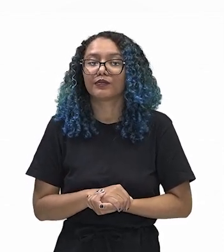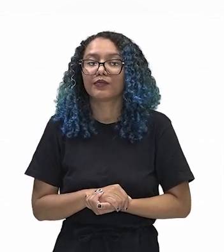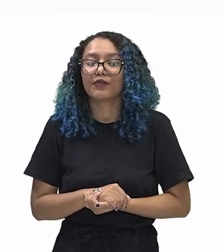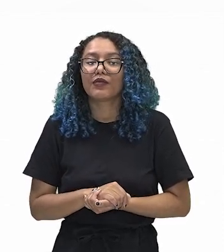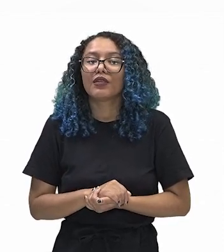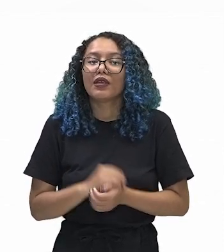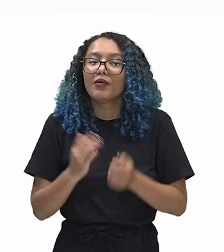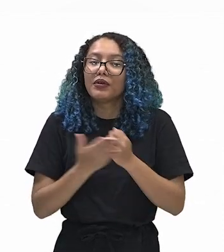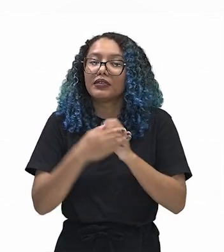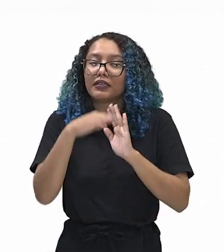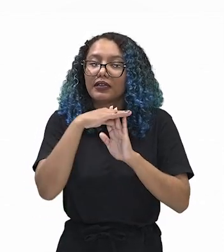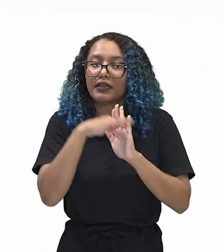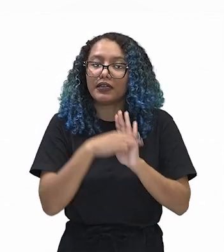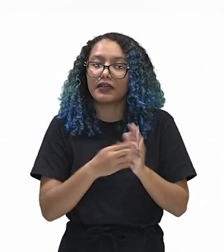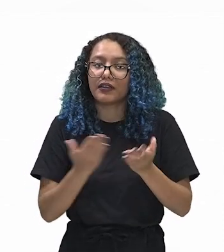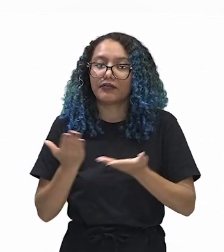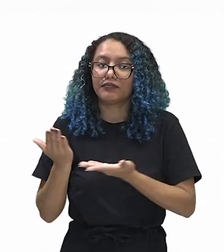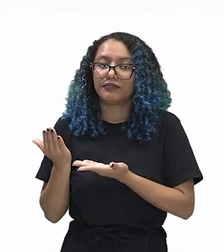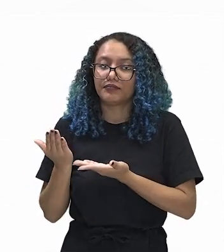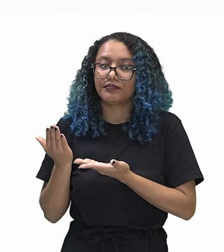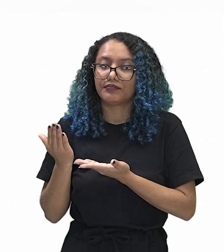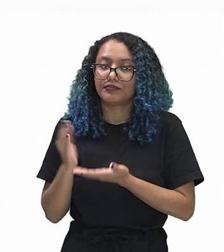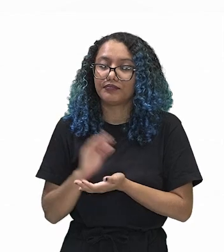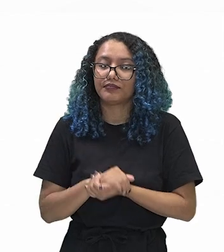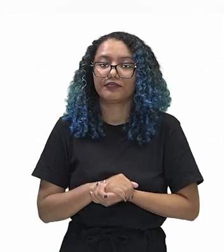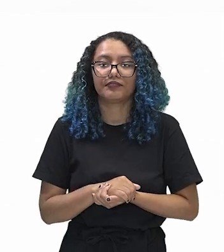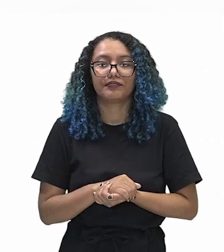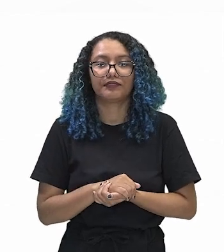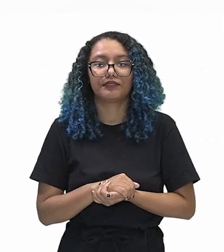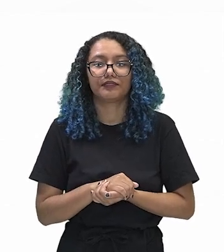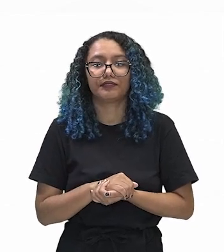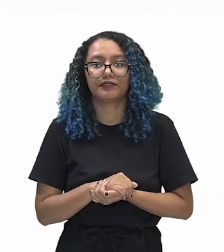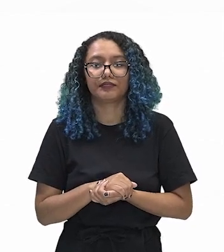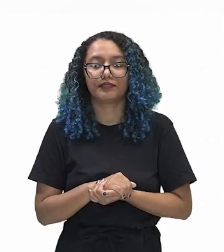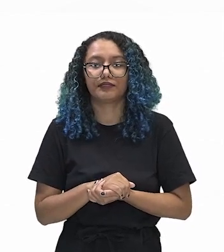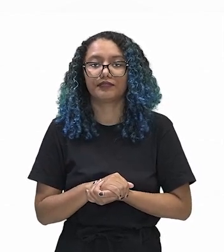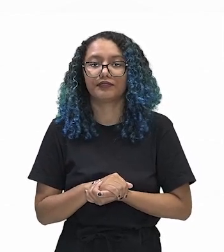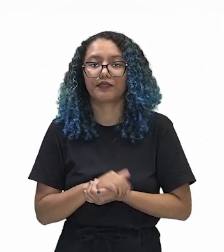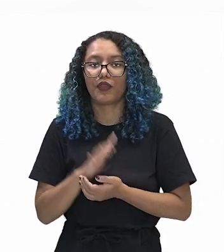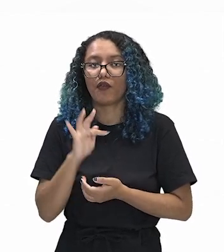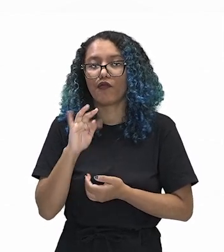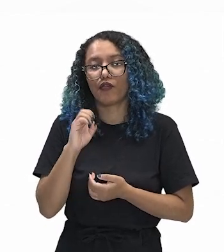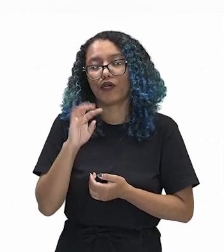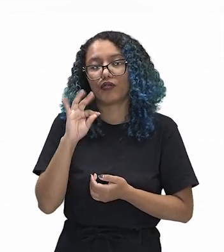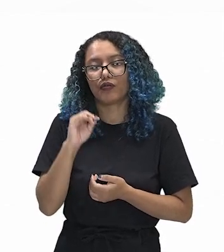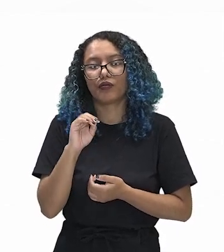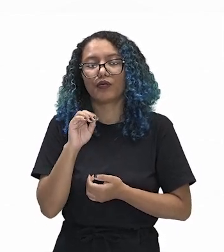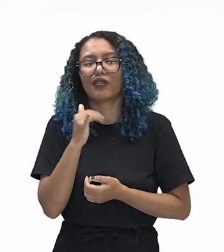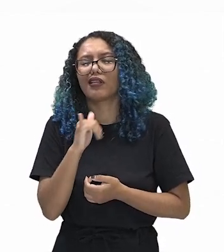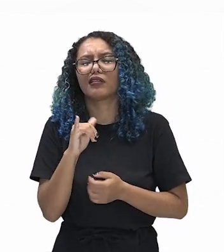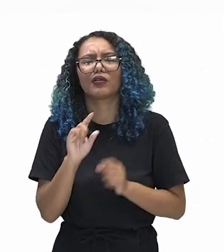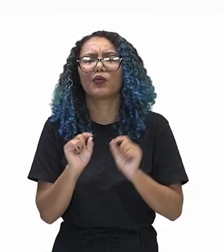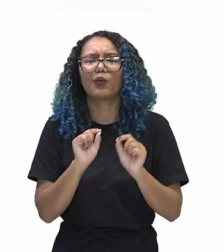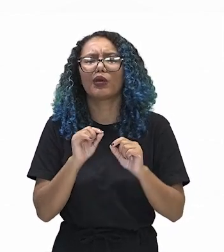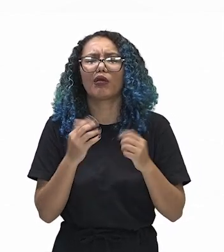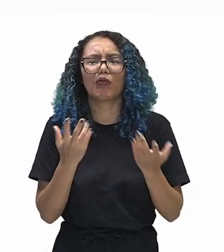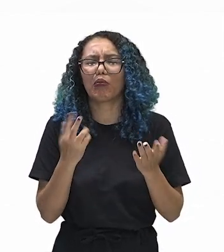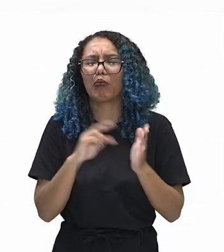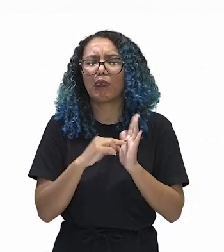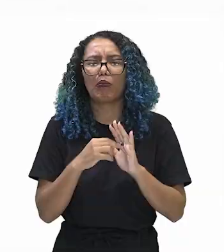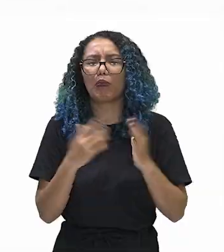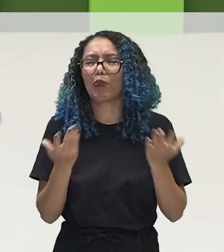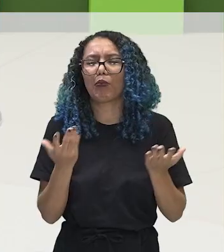com base no fenômeno do efeito fotoelétrico. Mas, professor Kelvin, o que é o efeito